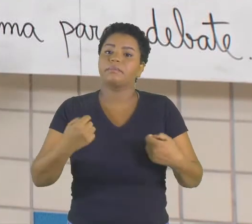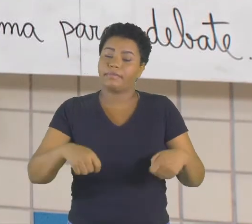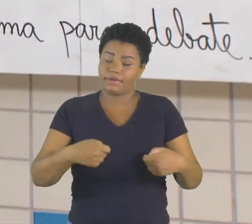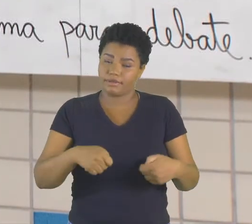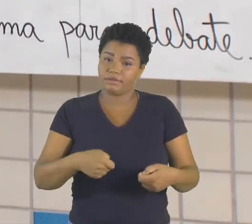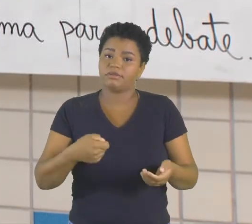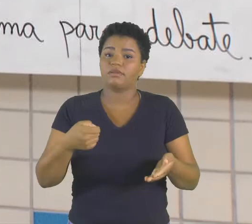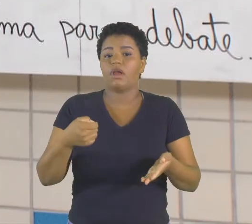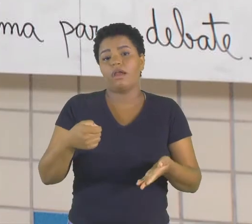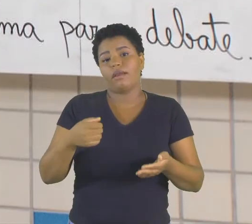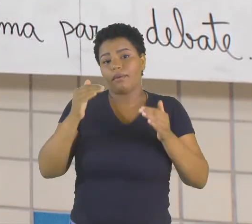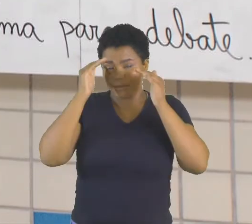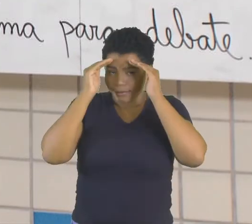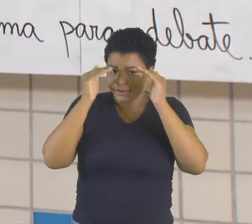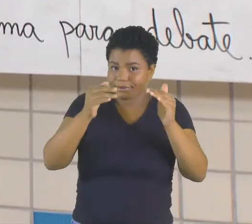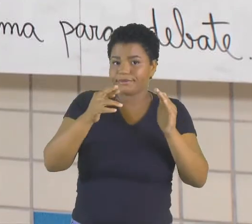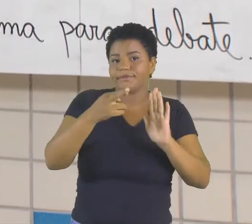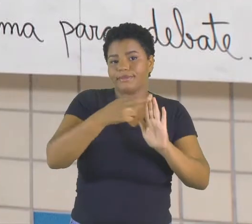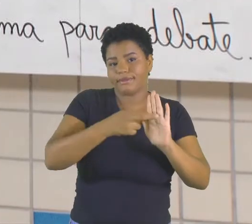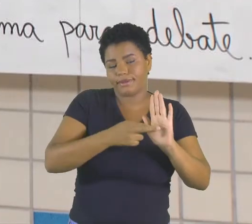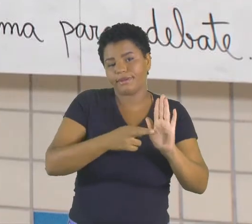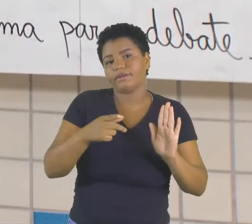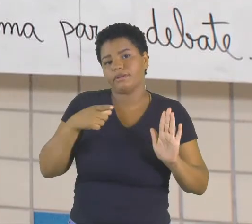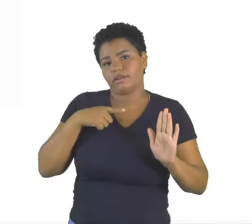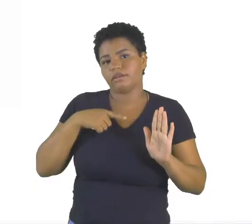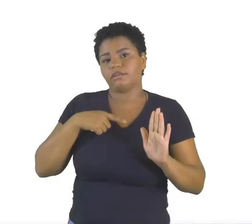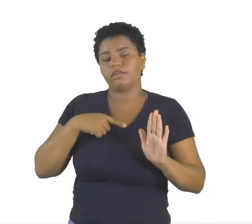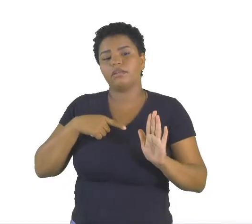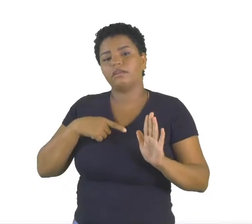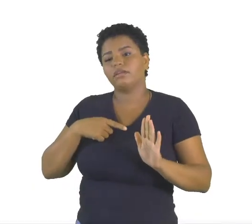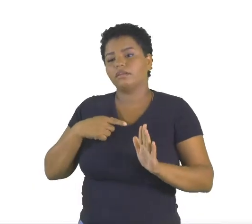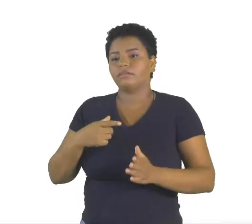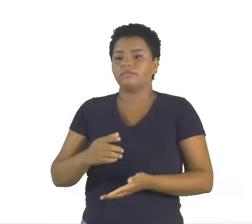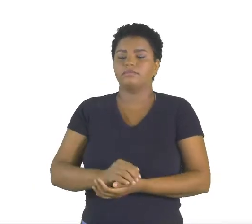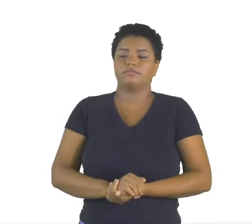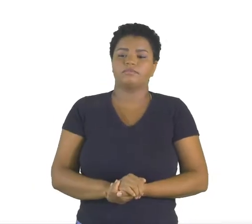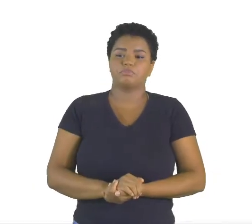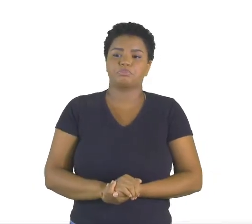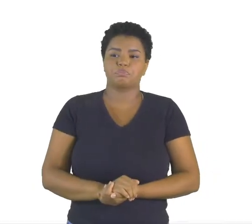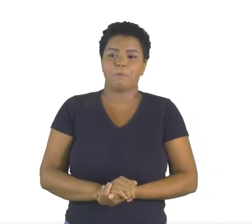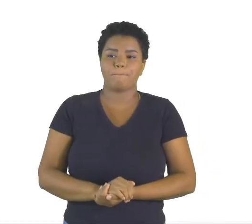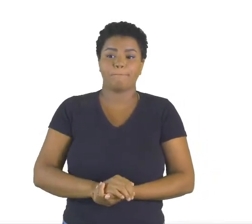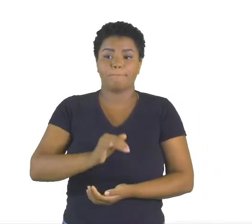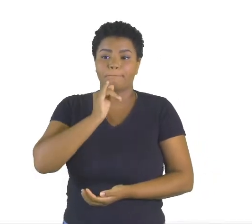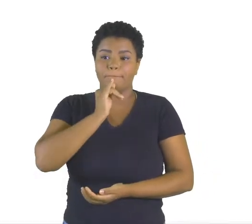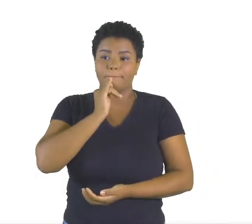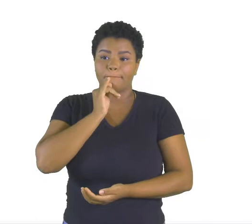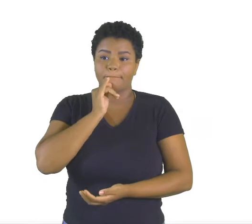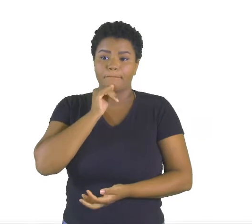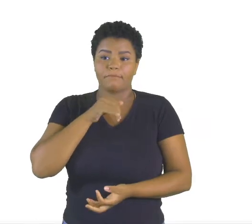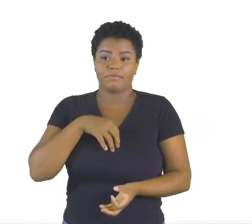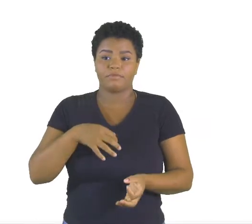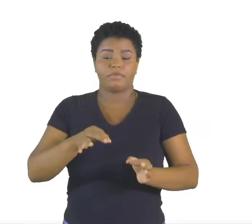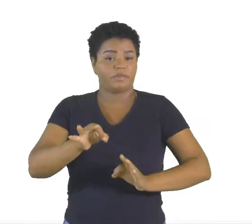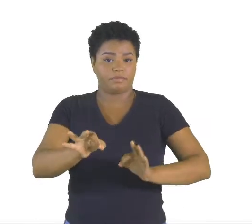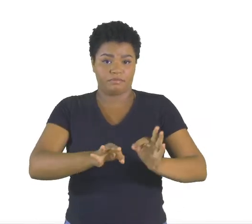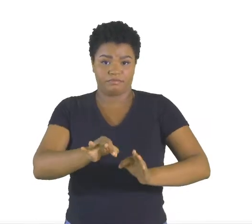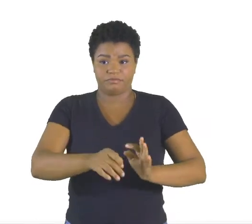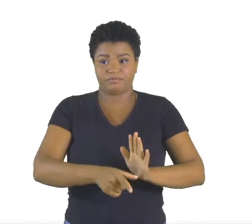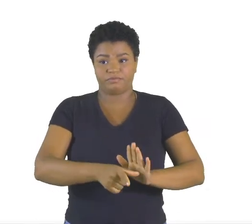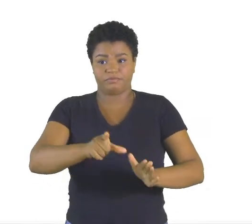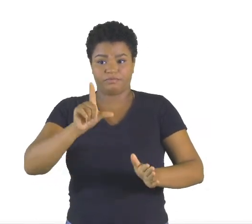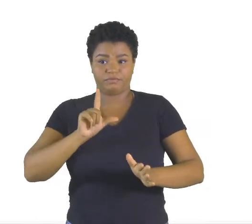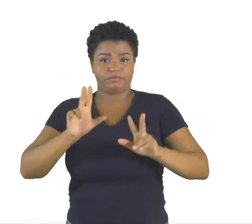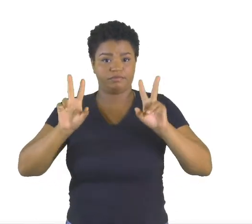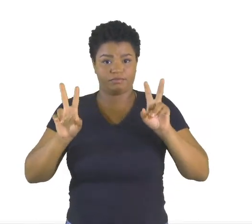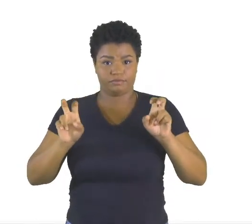algumas regras que são estabelecidas por eles. Olha aí uns exemplos que a gente tem. Preparar previamente o tema